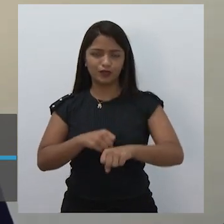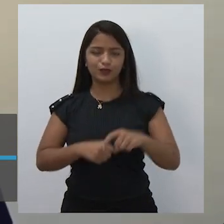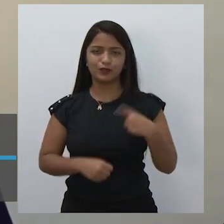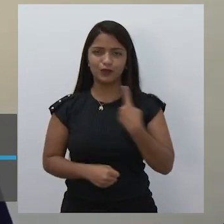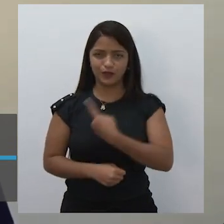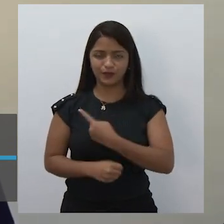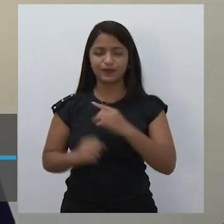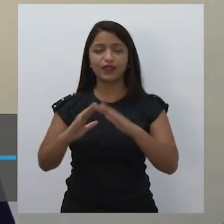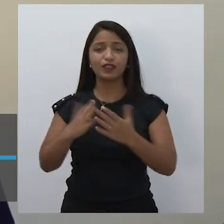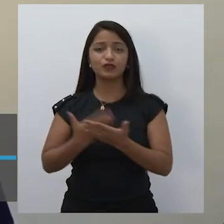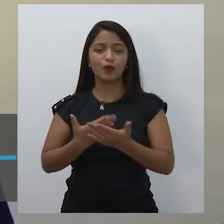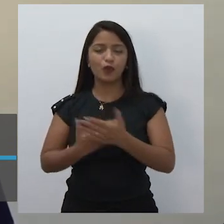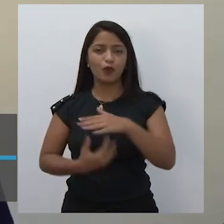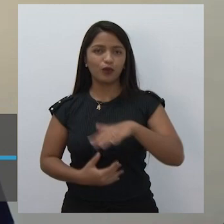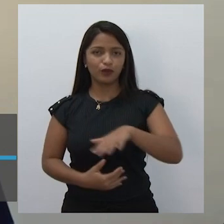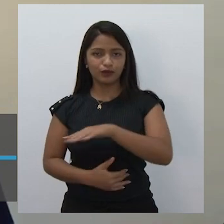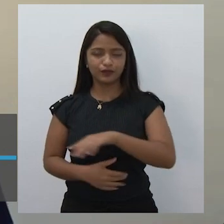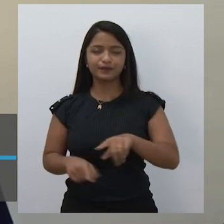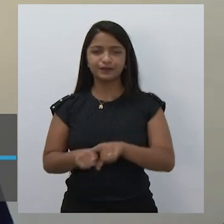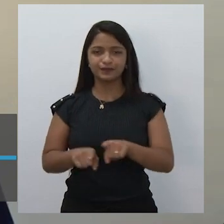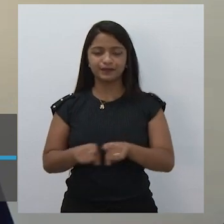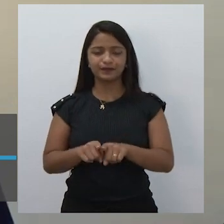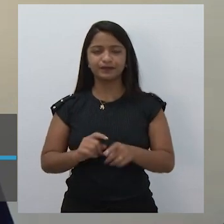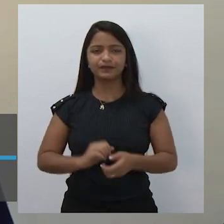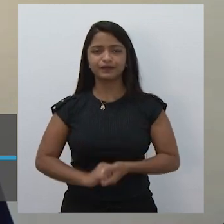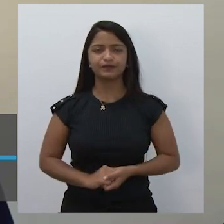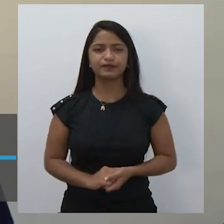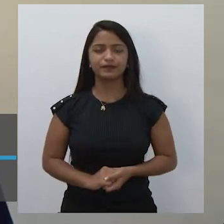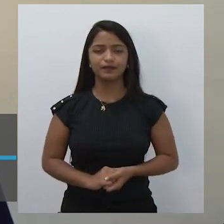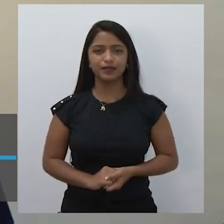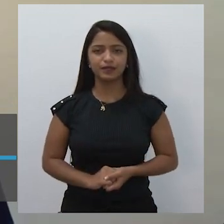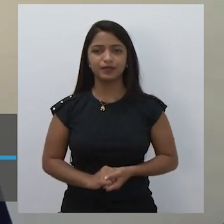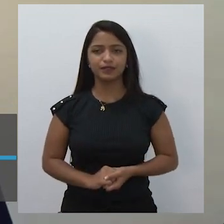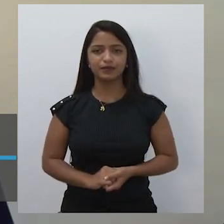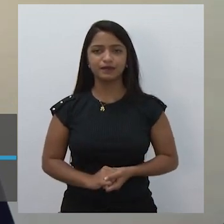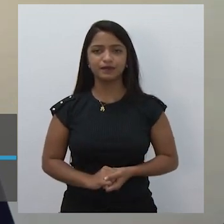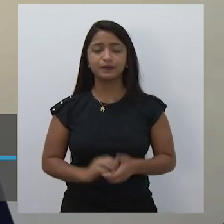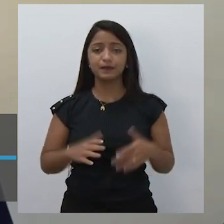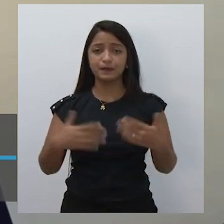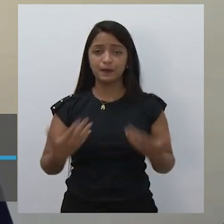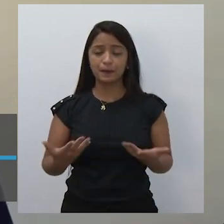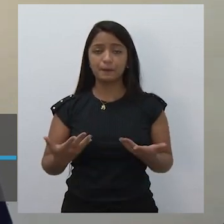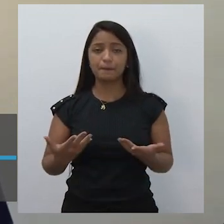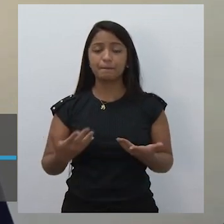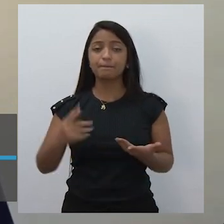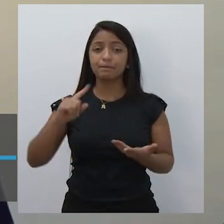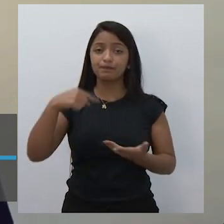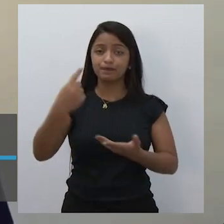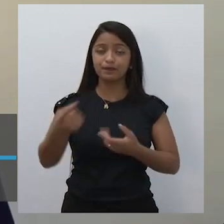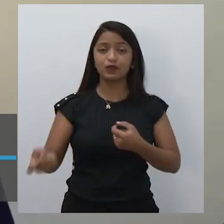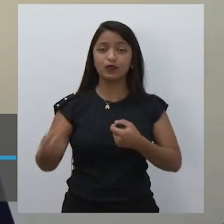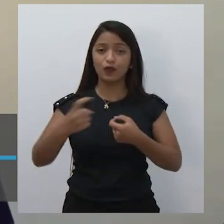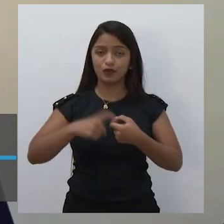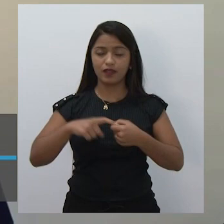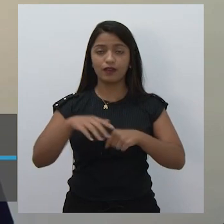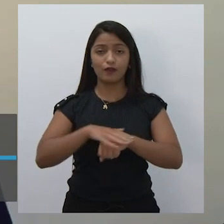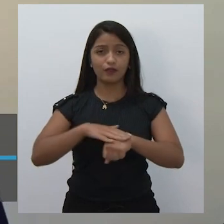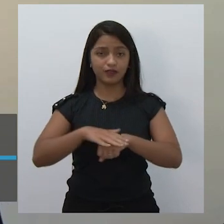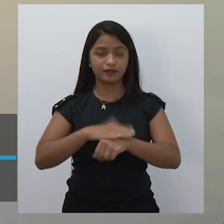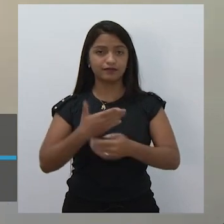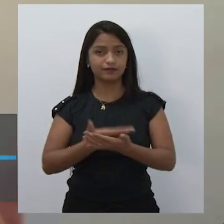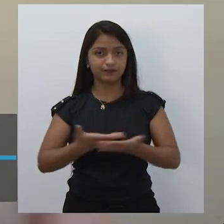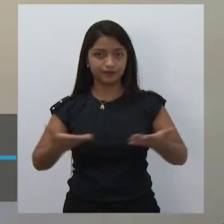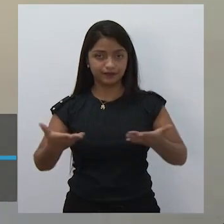nossas escolas. Lembrando, como a Adriana disse, que a gente volta a conversar com vocês e que o